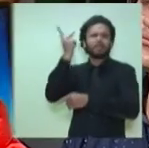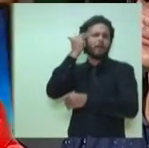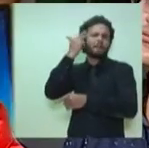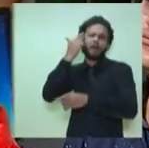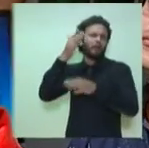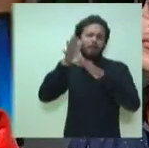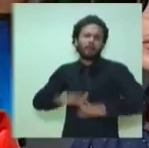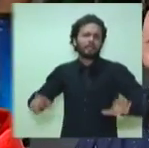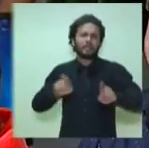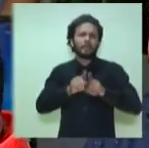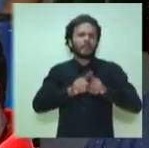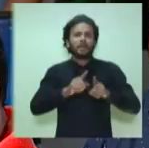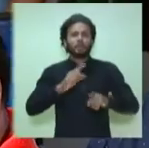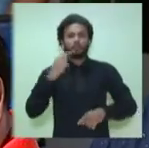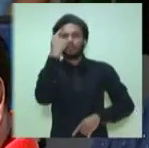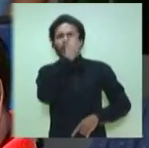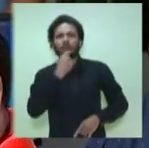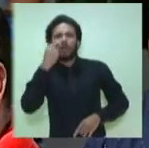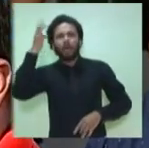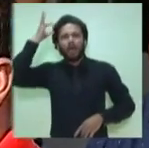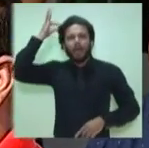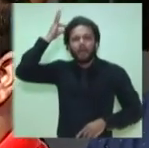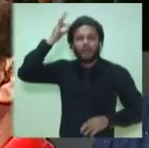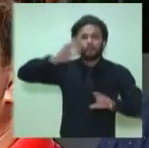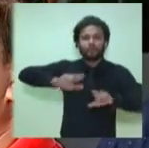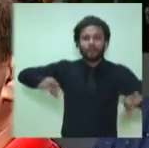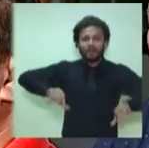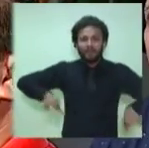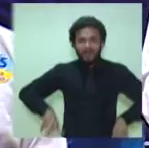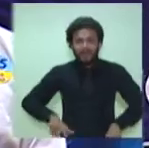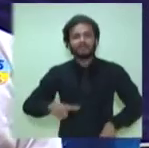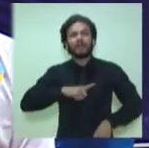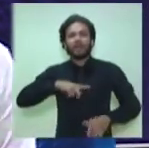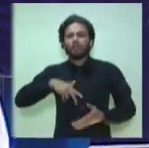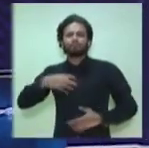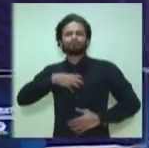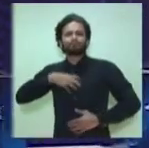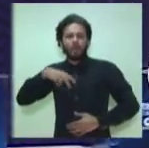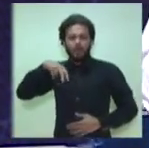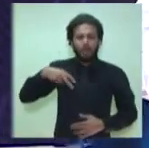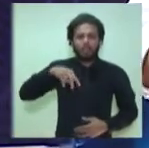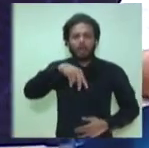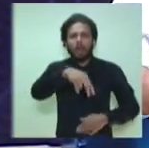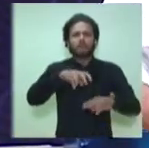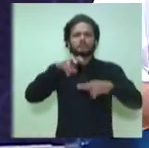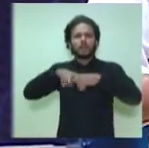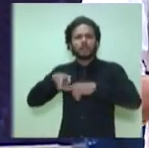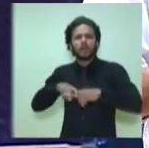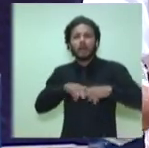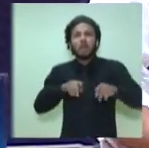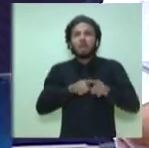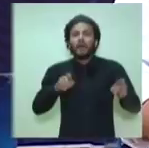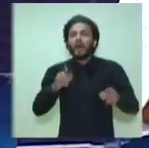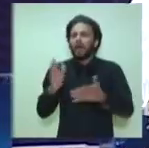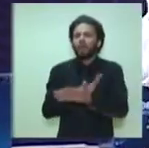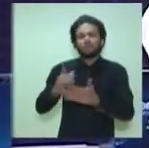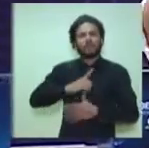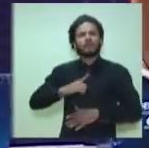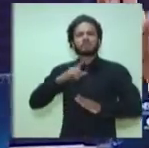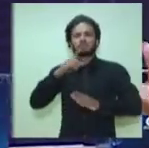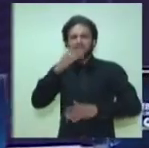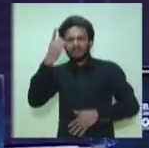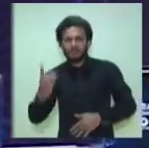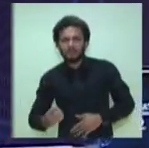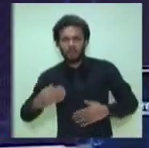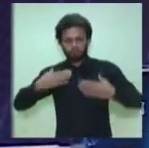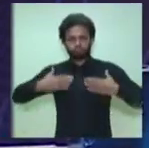somos diferentes nos nossos rostos, no nosso cabelo, no nosso jeito de andar, no nosso jeito de sentar. E alguns têm alguma deficiência física, mas